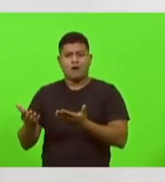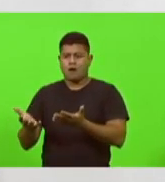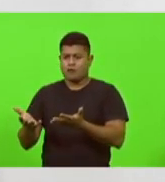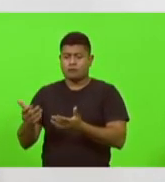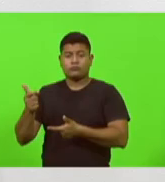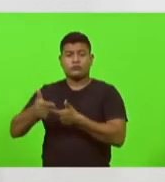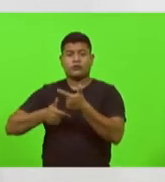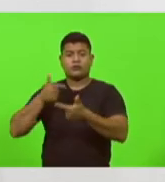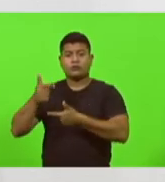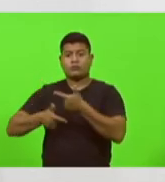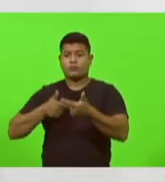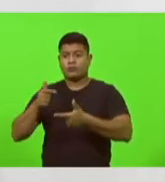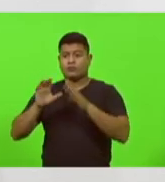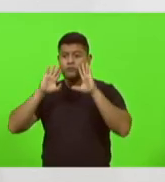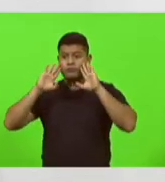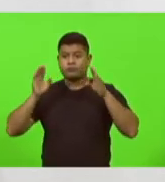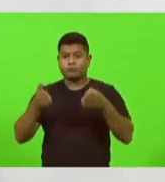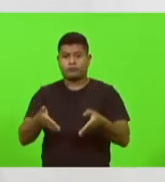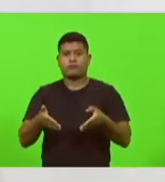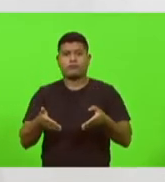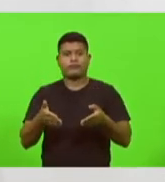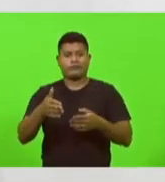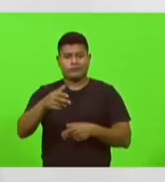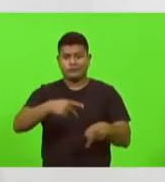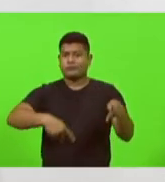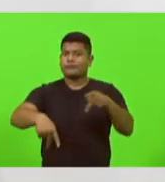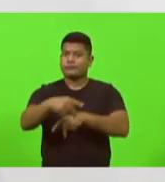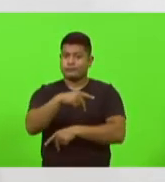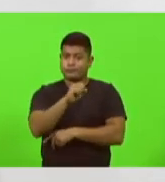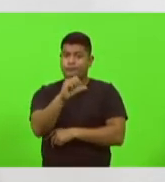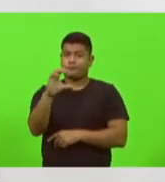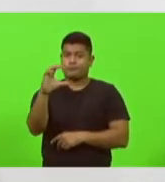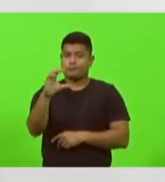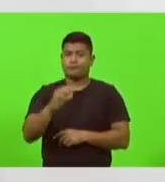em prol dos catarinenses.